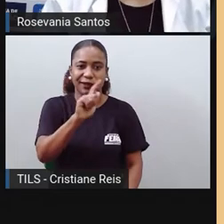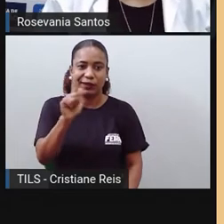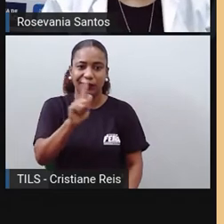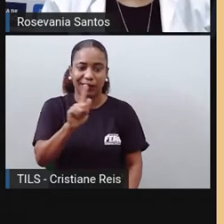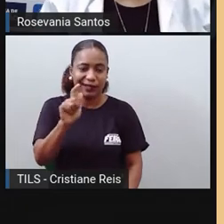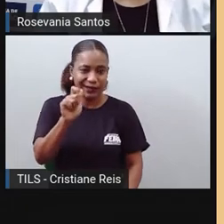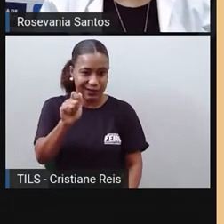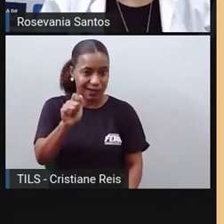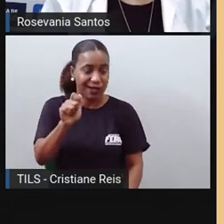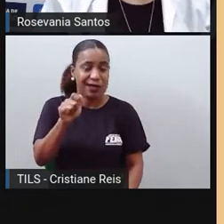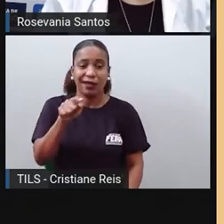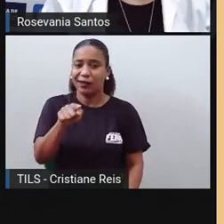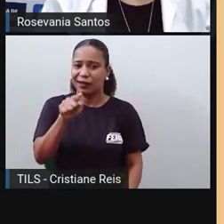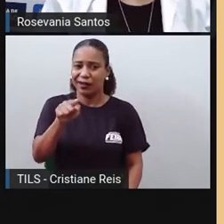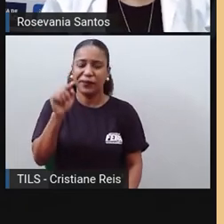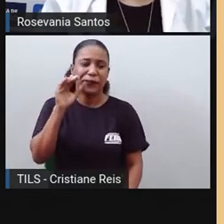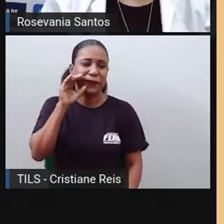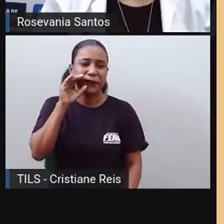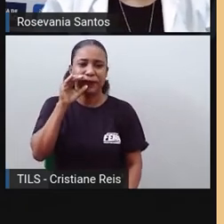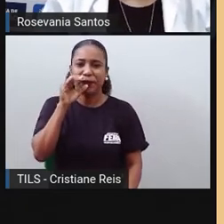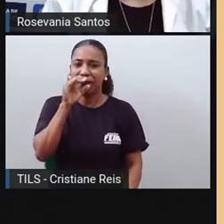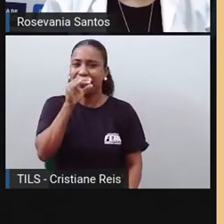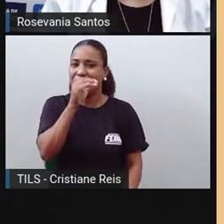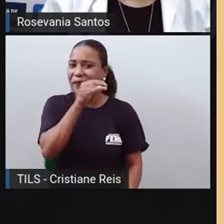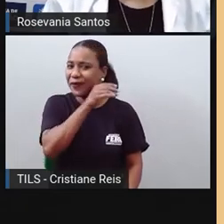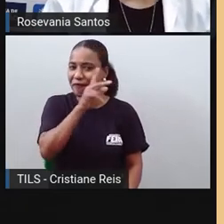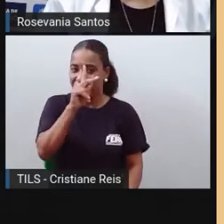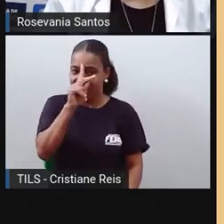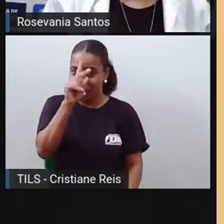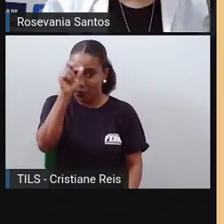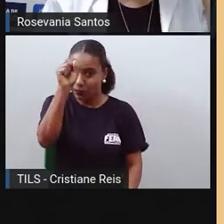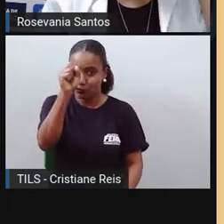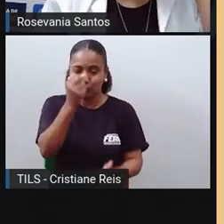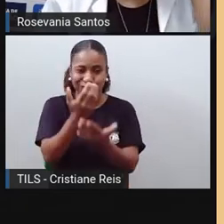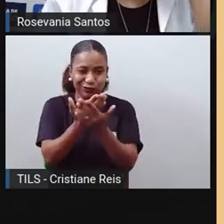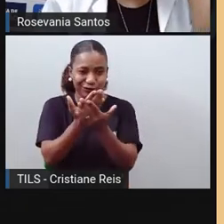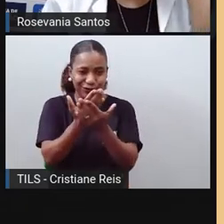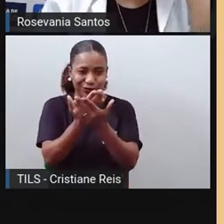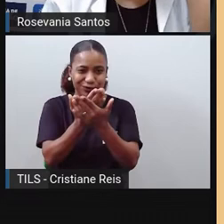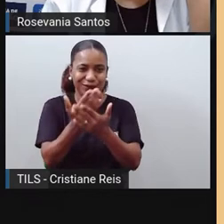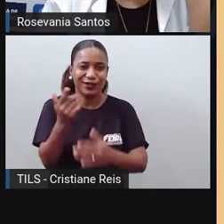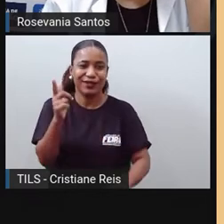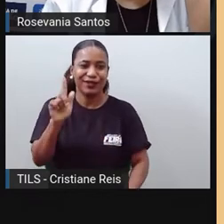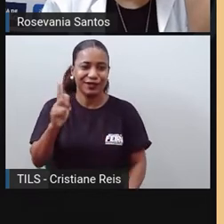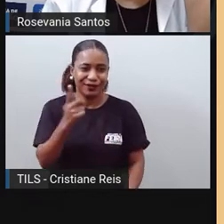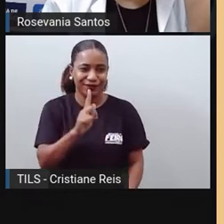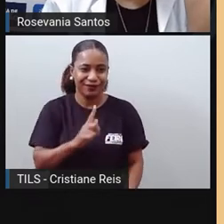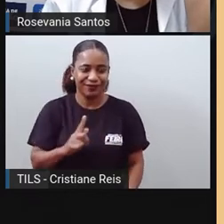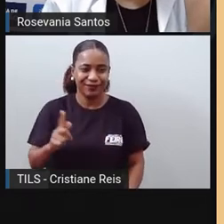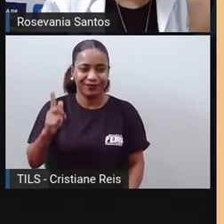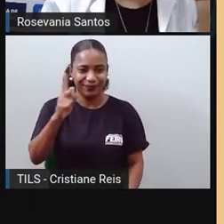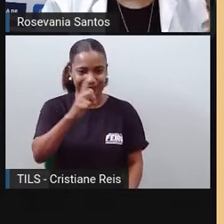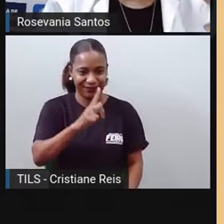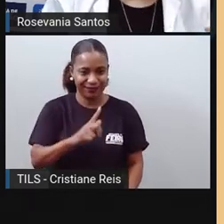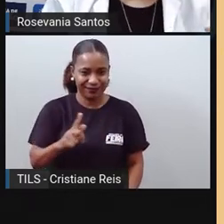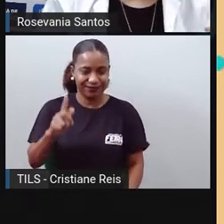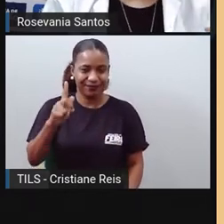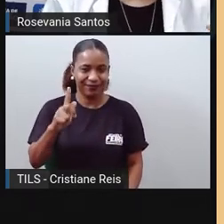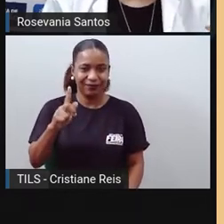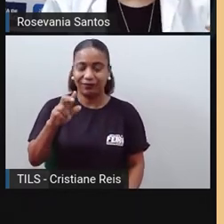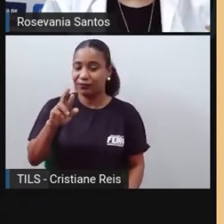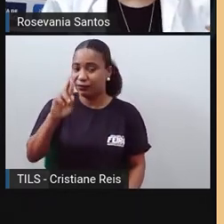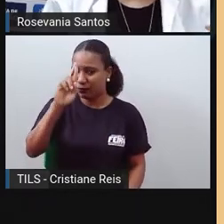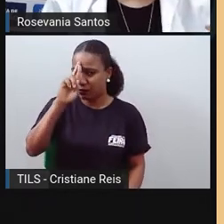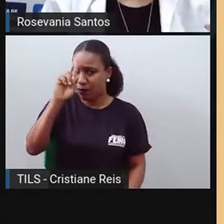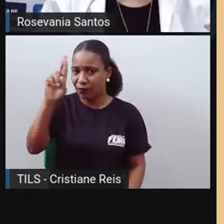né, do planeta. Então, esses conflitos teve início, né, devido à inconsistência sobre quem é o verdadeiro dono, né,